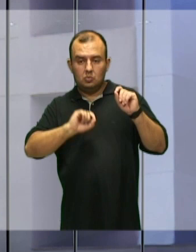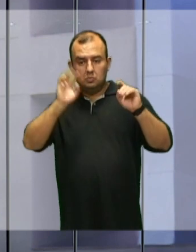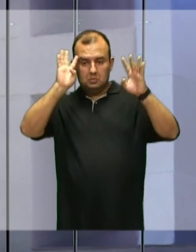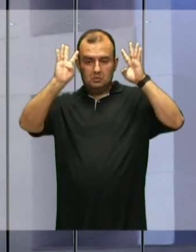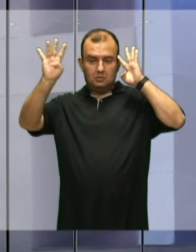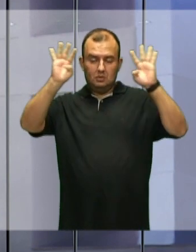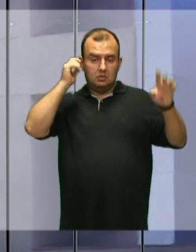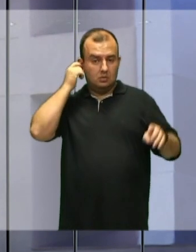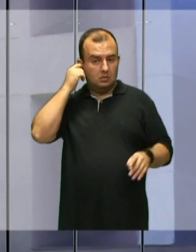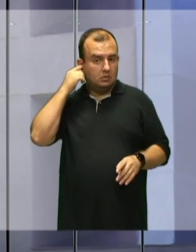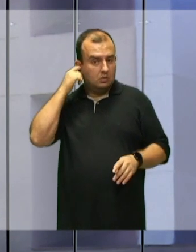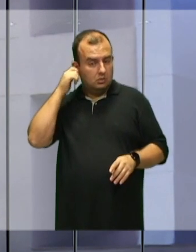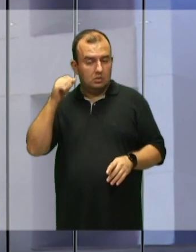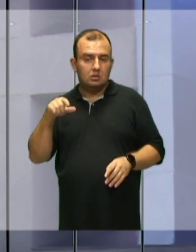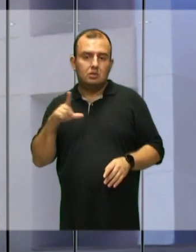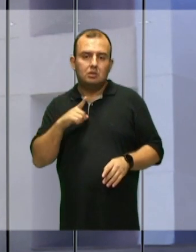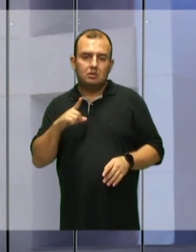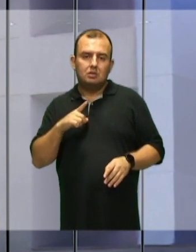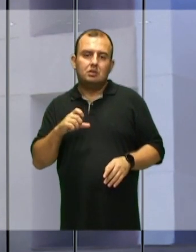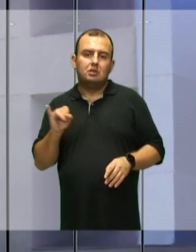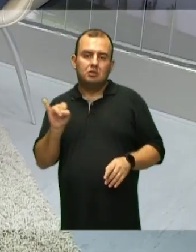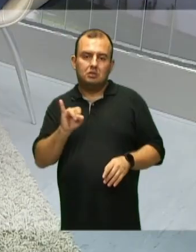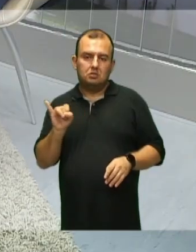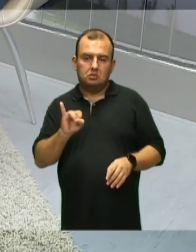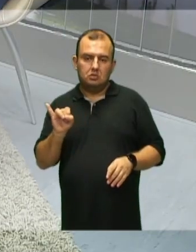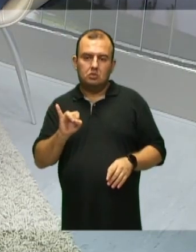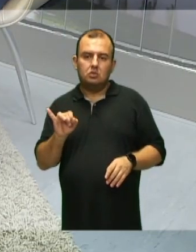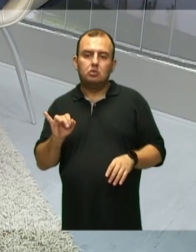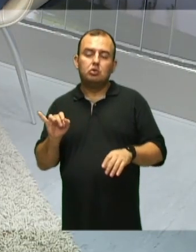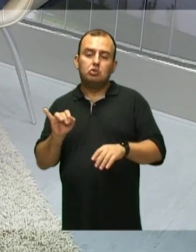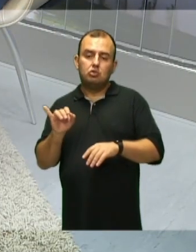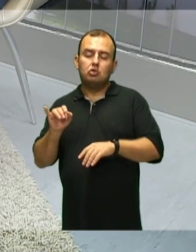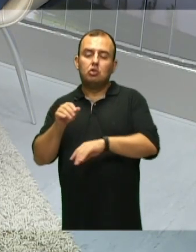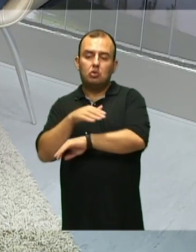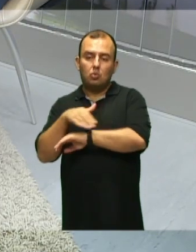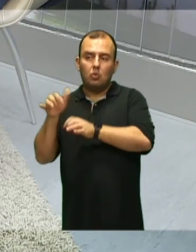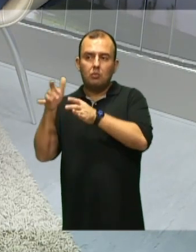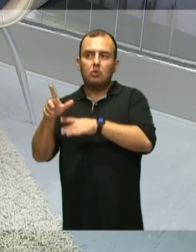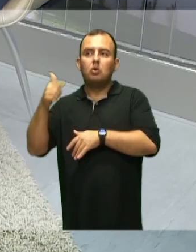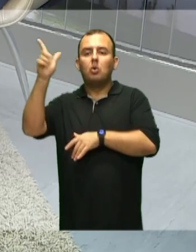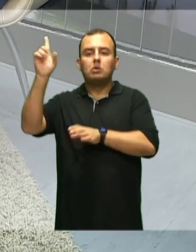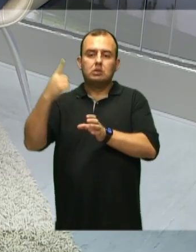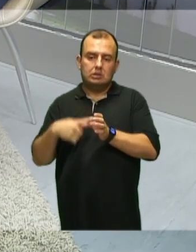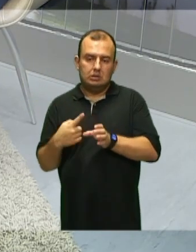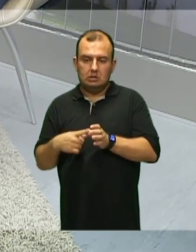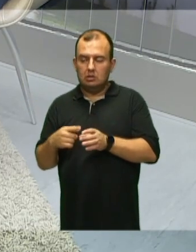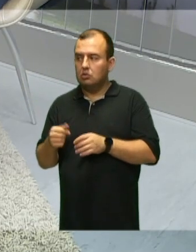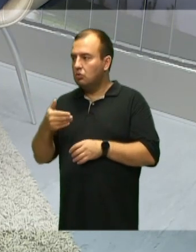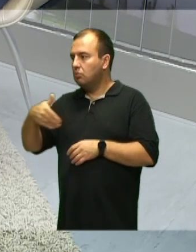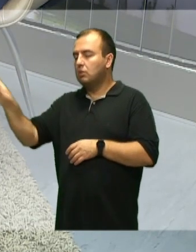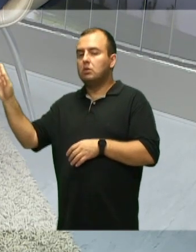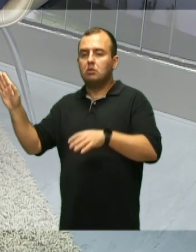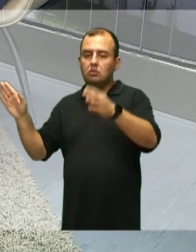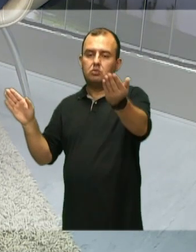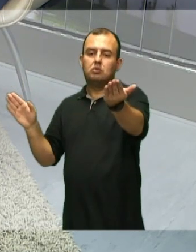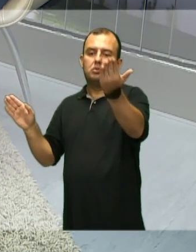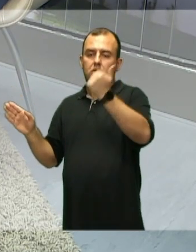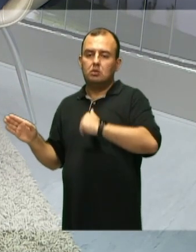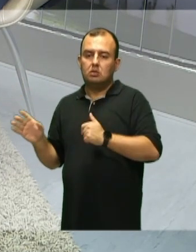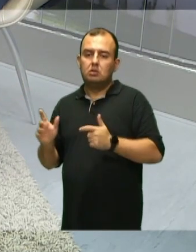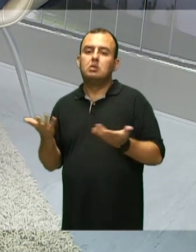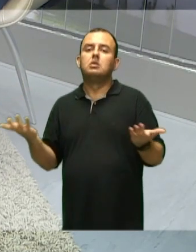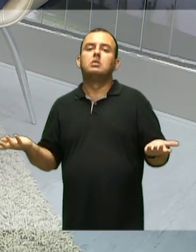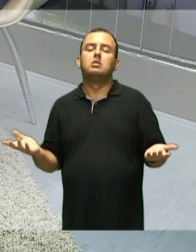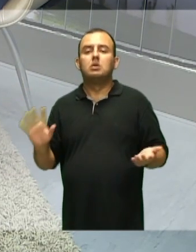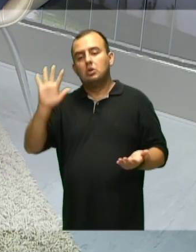inclusive Será que Itajaí não tem ninguém em situação de rua em outra cidade porque daí nós vamos mandar o os nossos para lá e os de lá vão mandar os nossos para